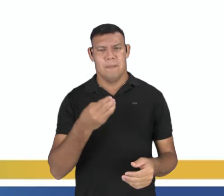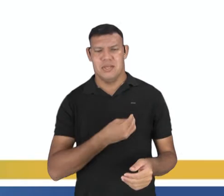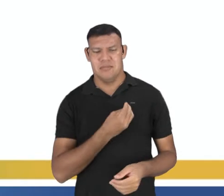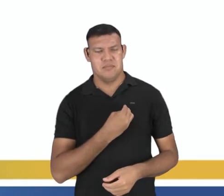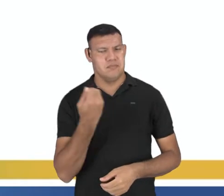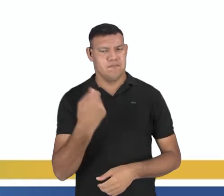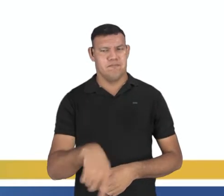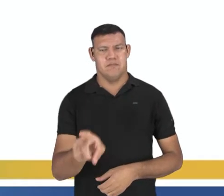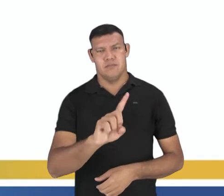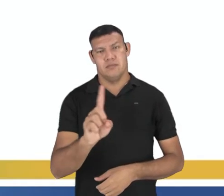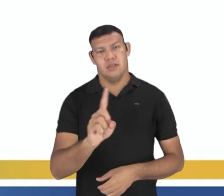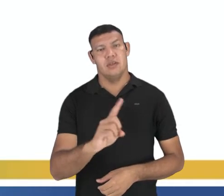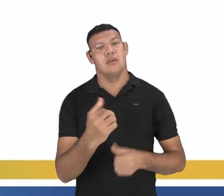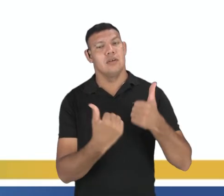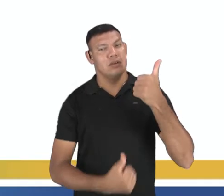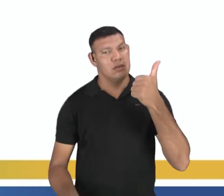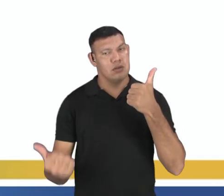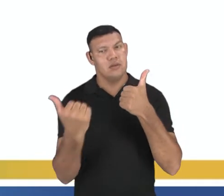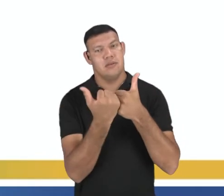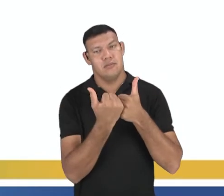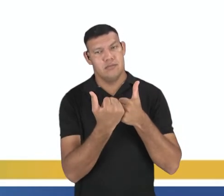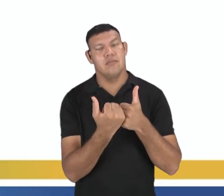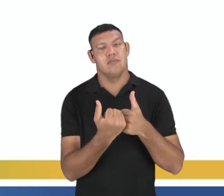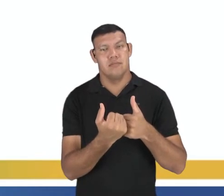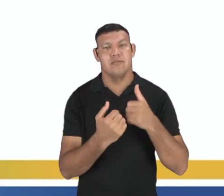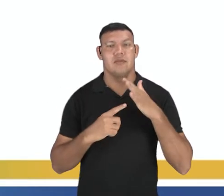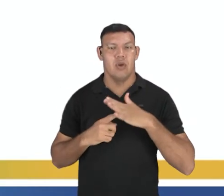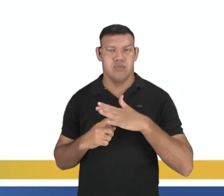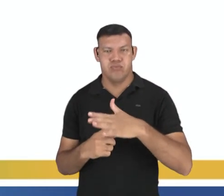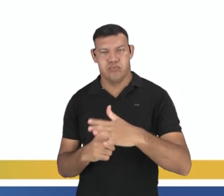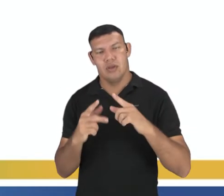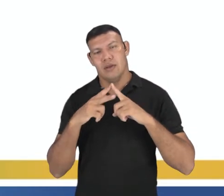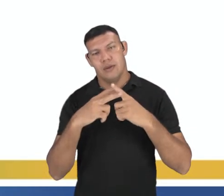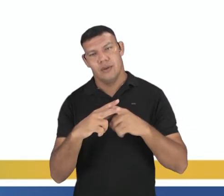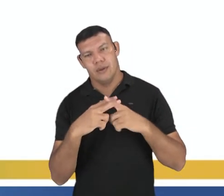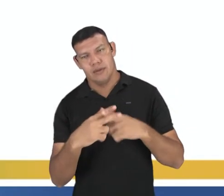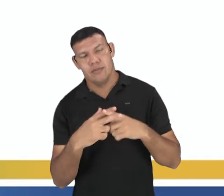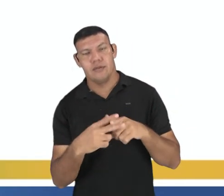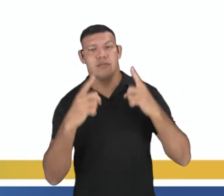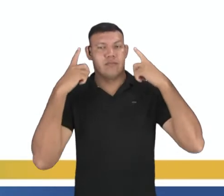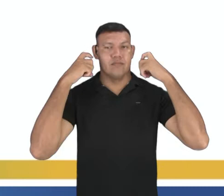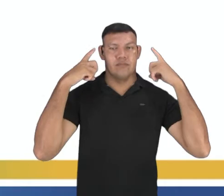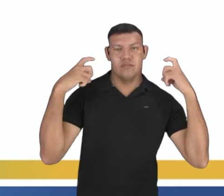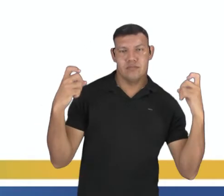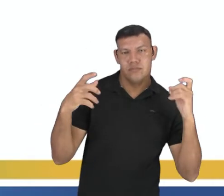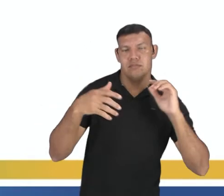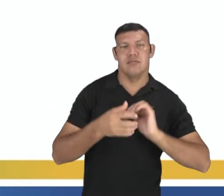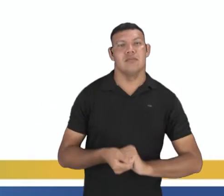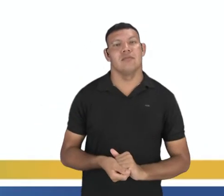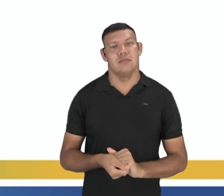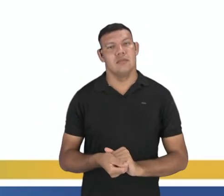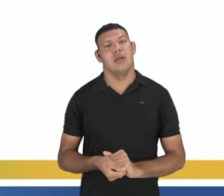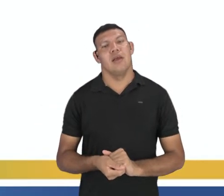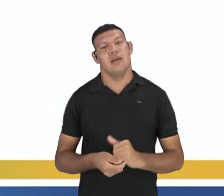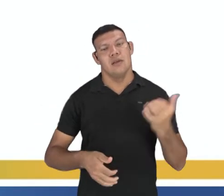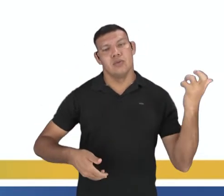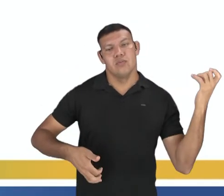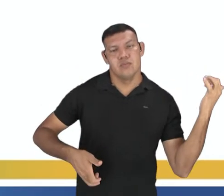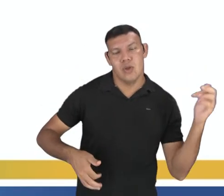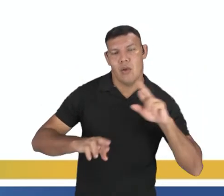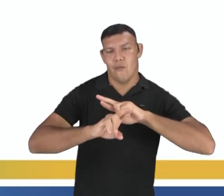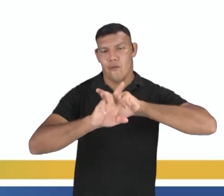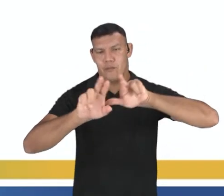mais fundamental podemos ser substituídas por maquinários que reproduzem o som do Repertório que foi tocado por